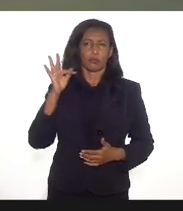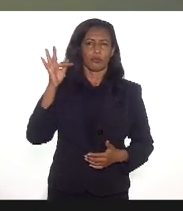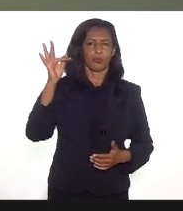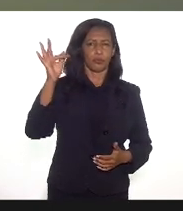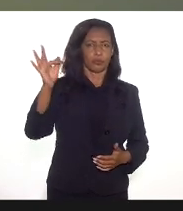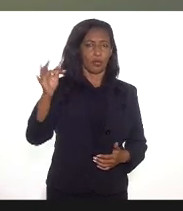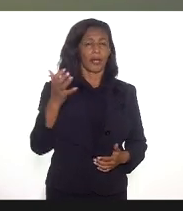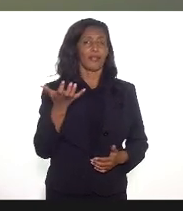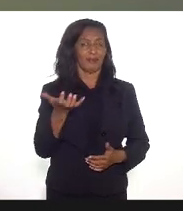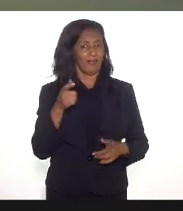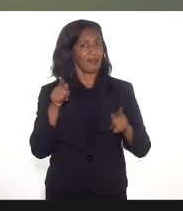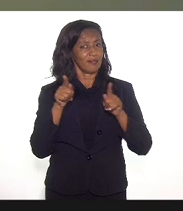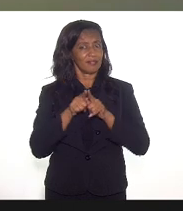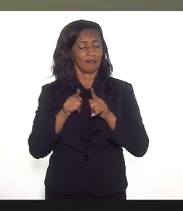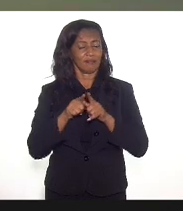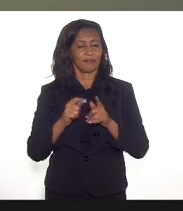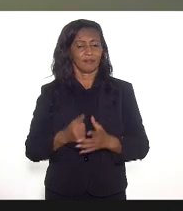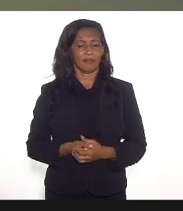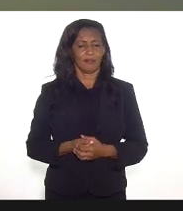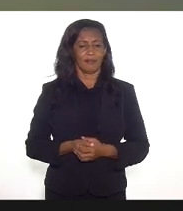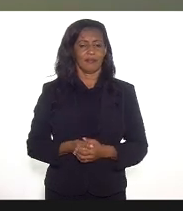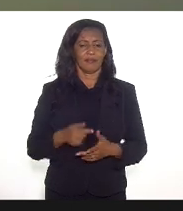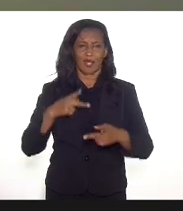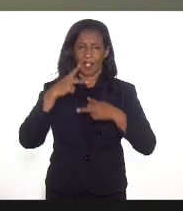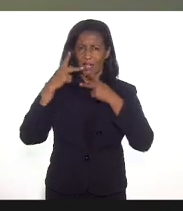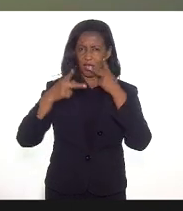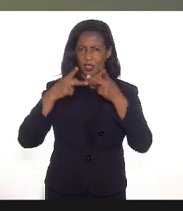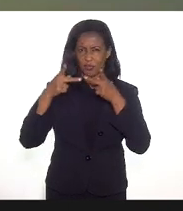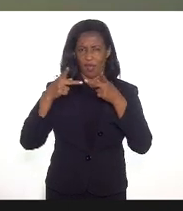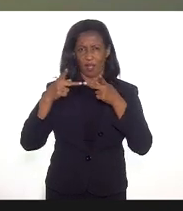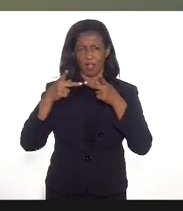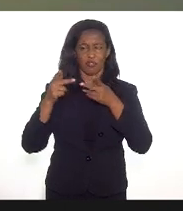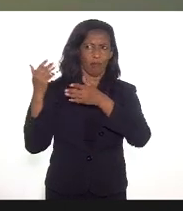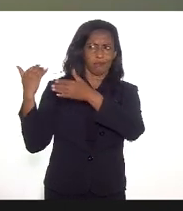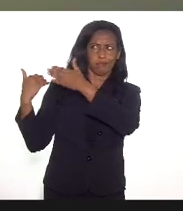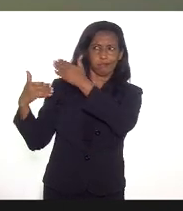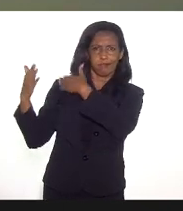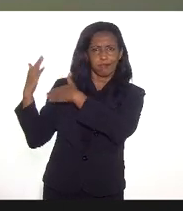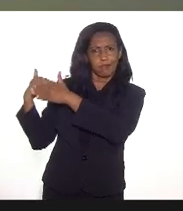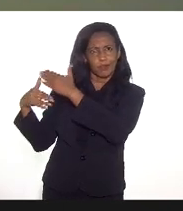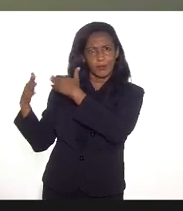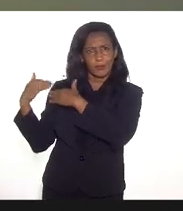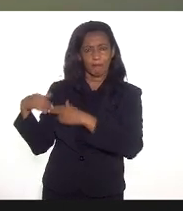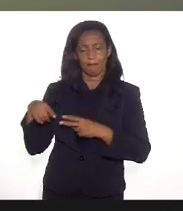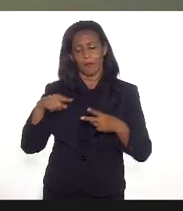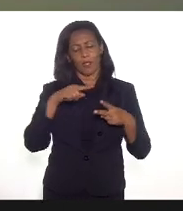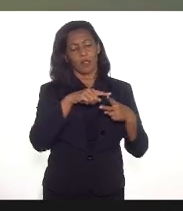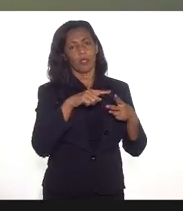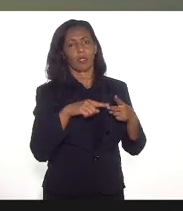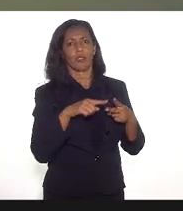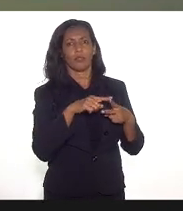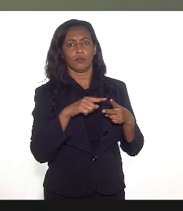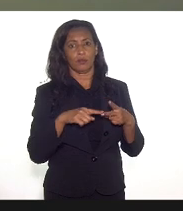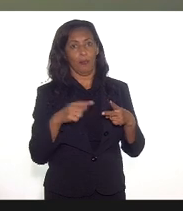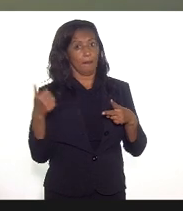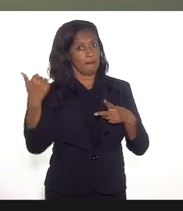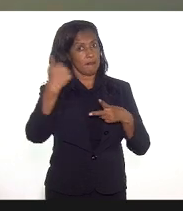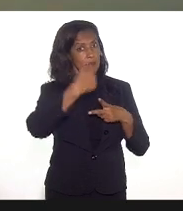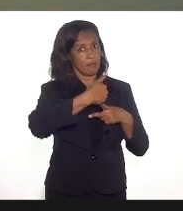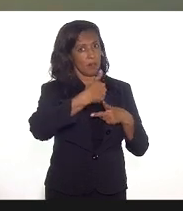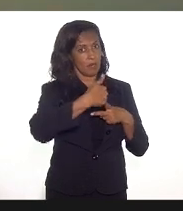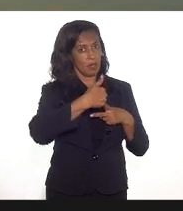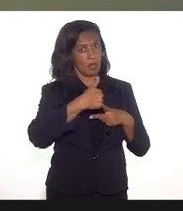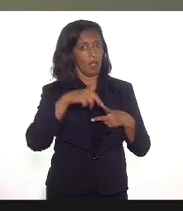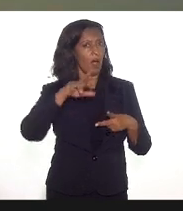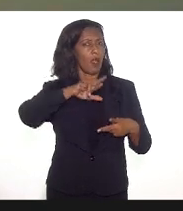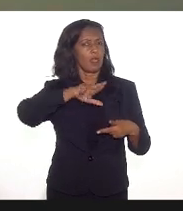quero aqui me solidarizar às falas que me antecederam para pontuar duas questões. Primeiro, não